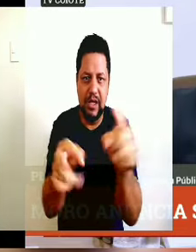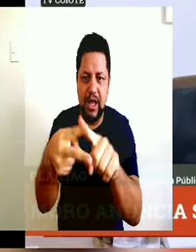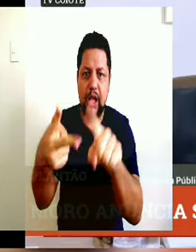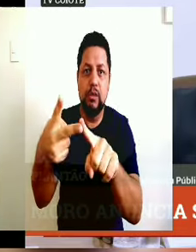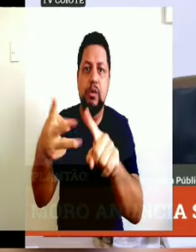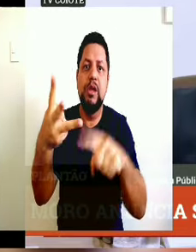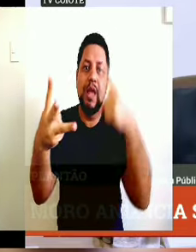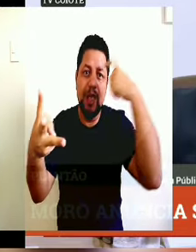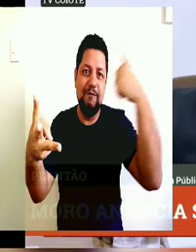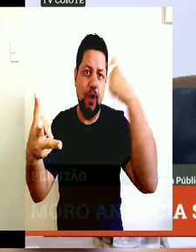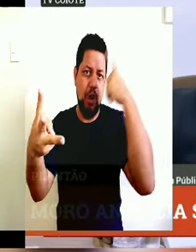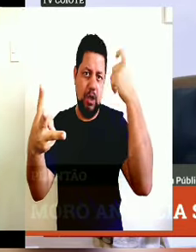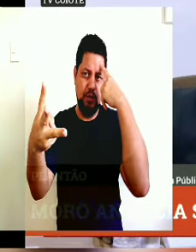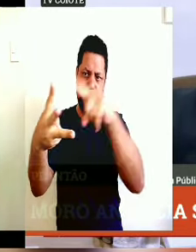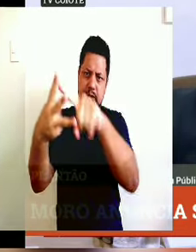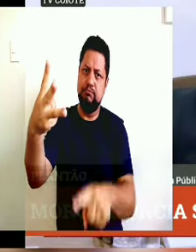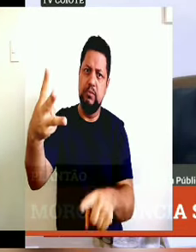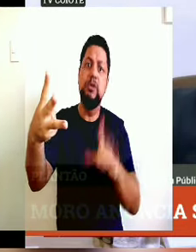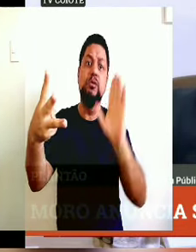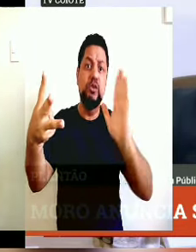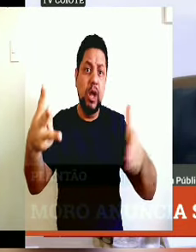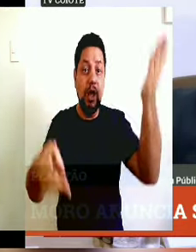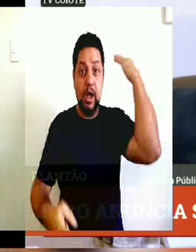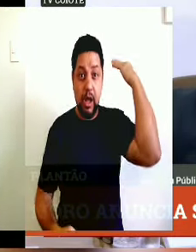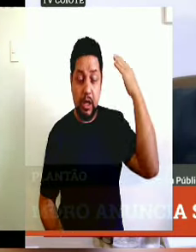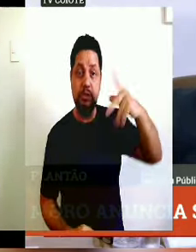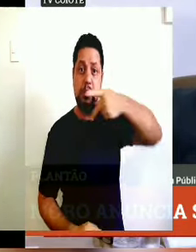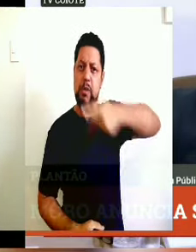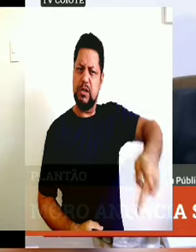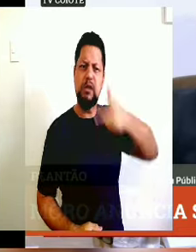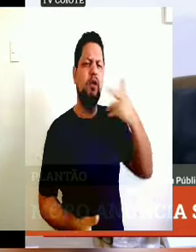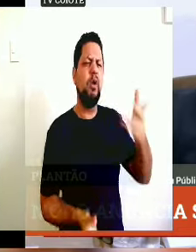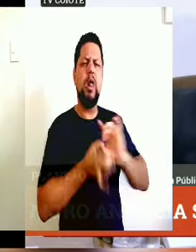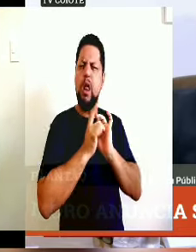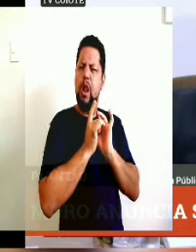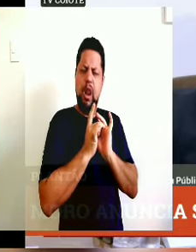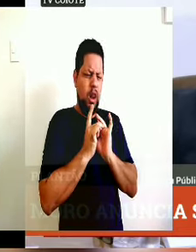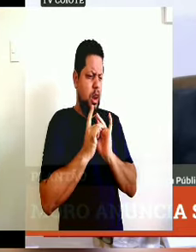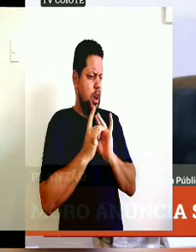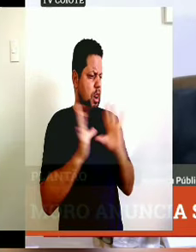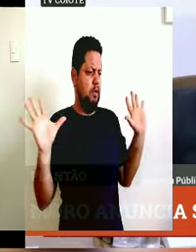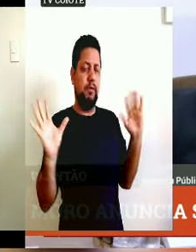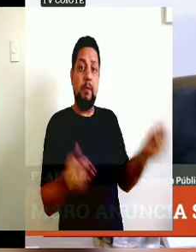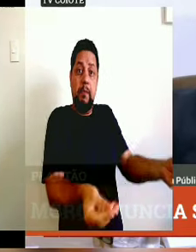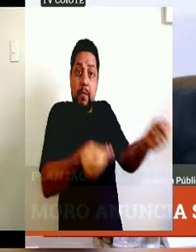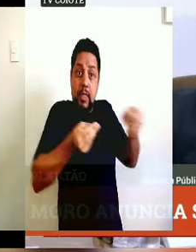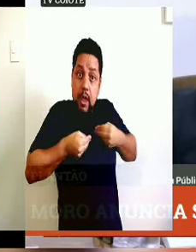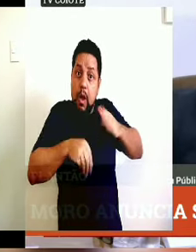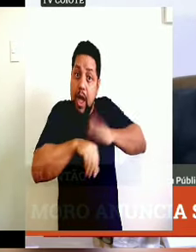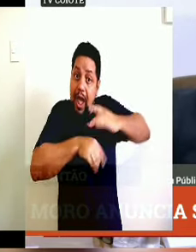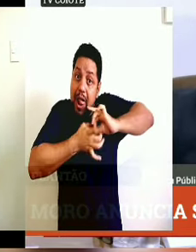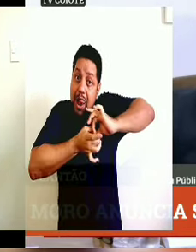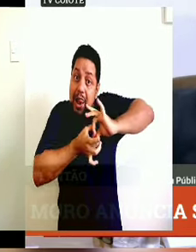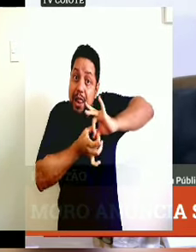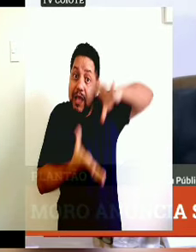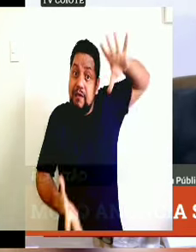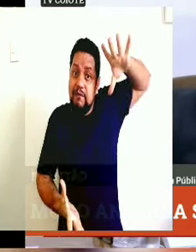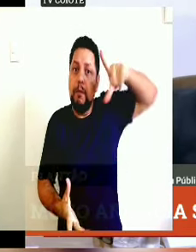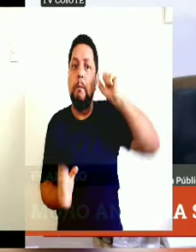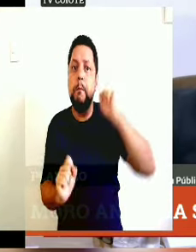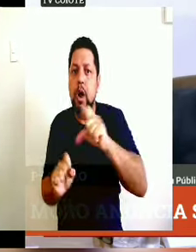Inclusive foi me prometido na ocasião carta branca para nomear todos os